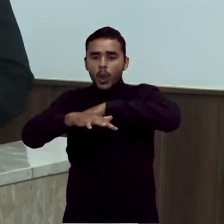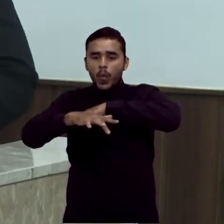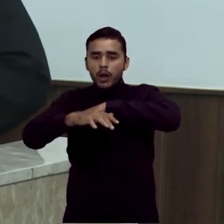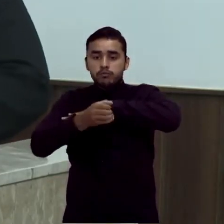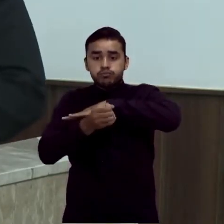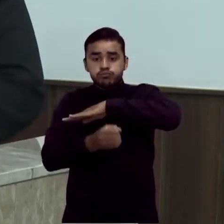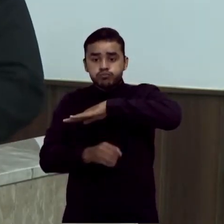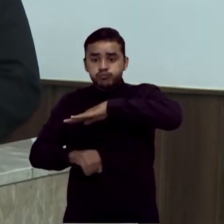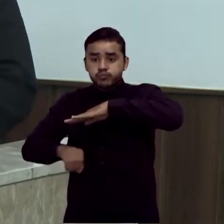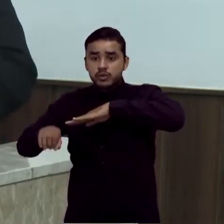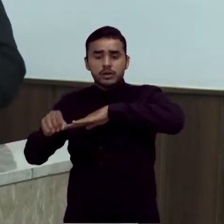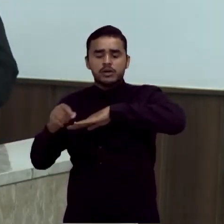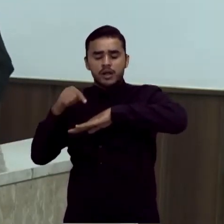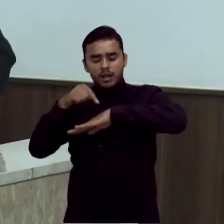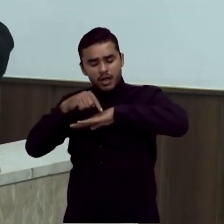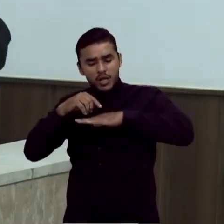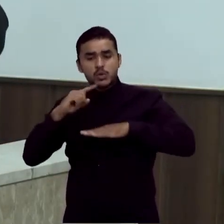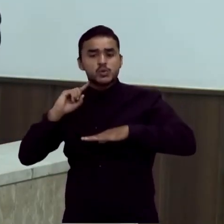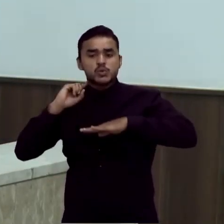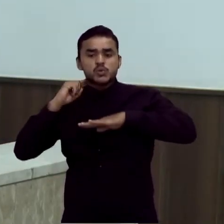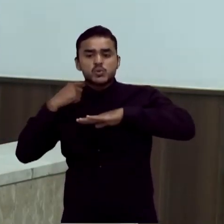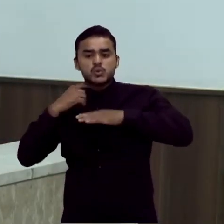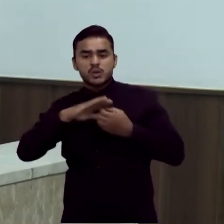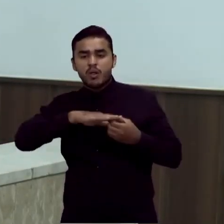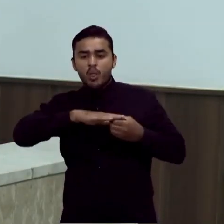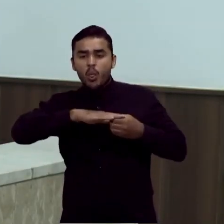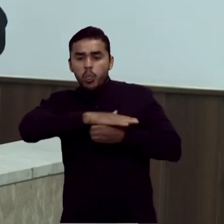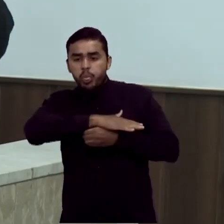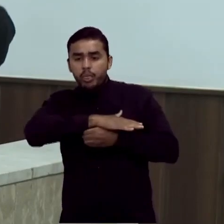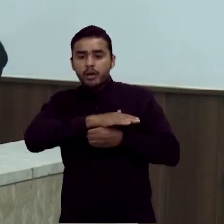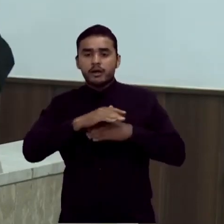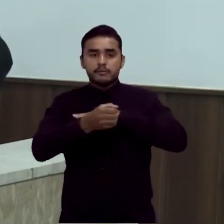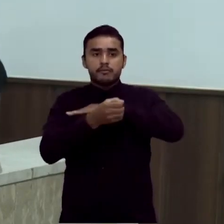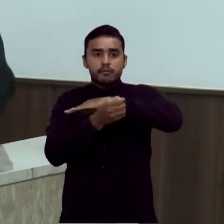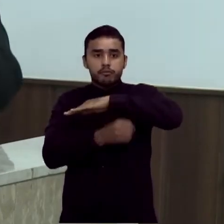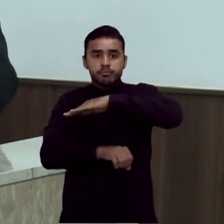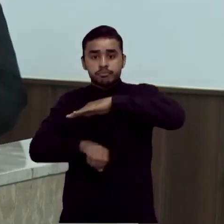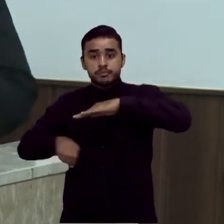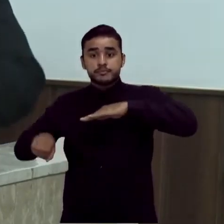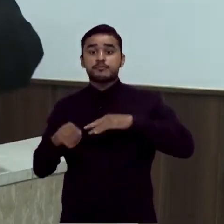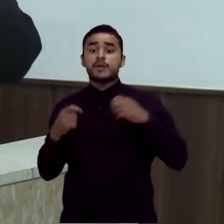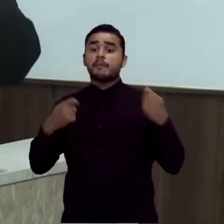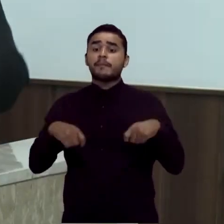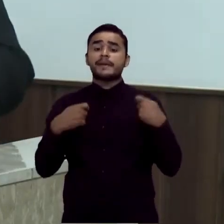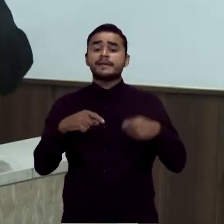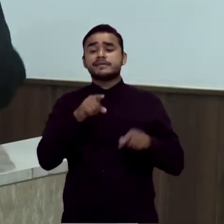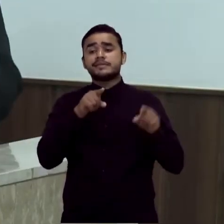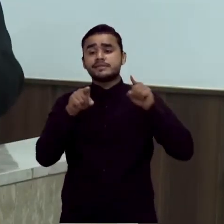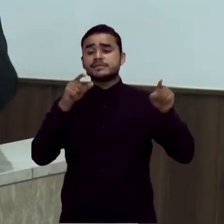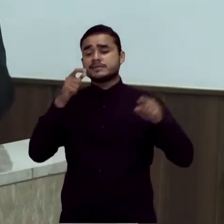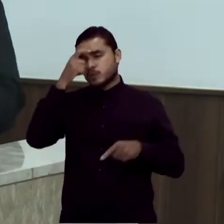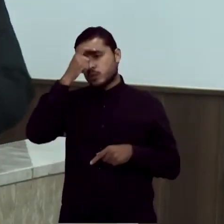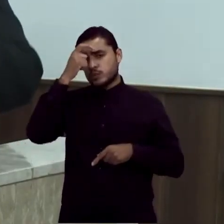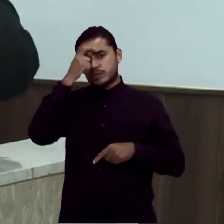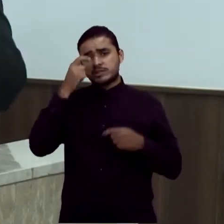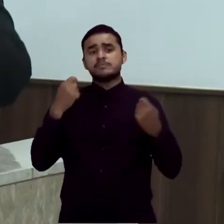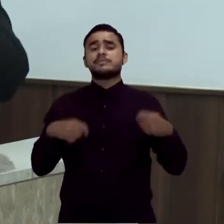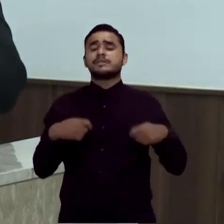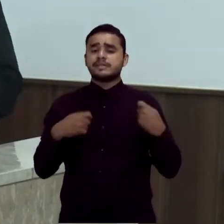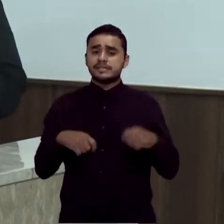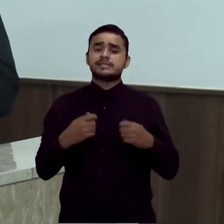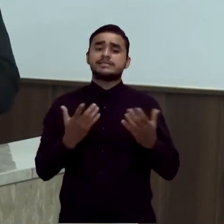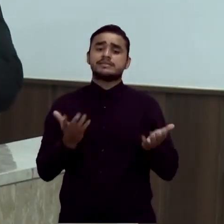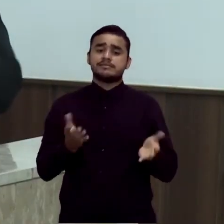Evidentemente, nós temos aí uma questão de educação do cidadão que precisa ser feita constantemente.